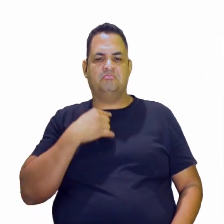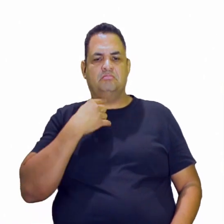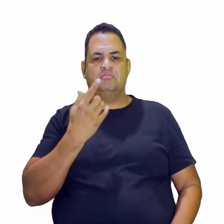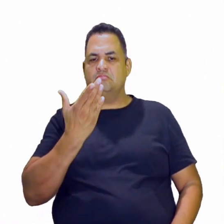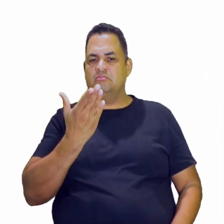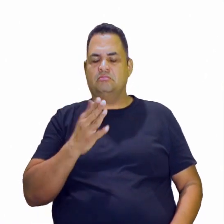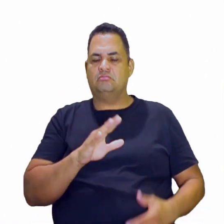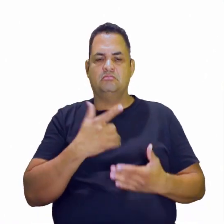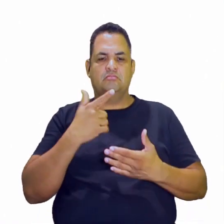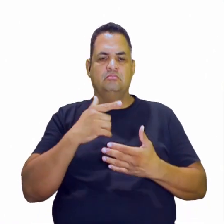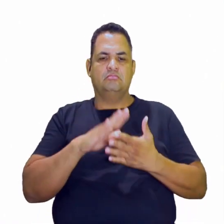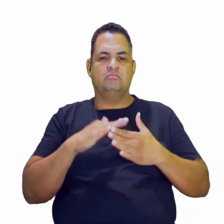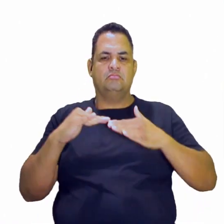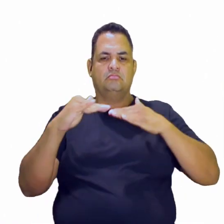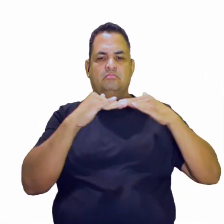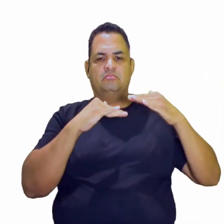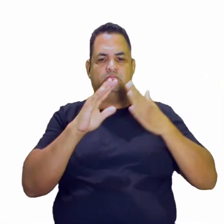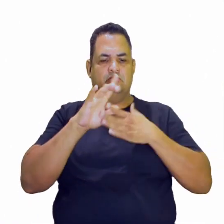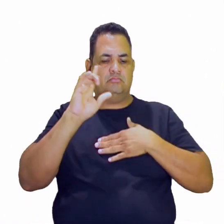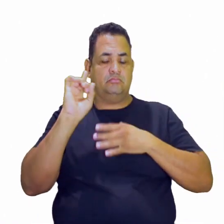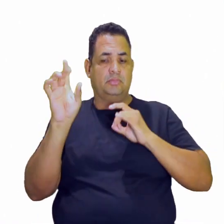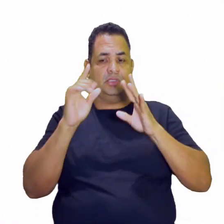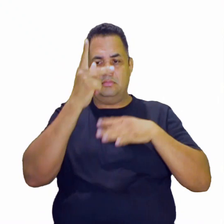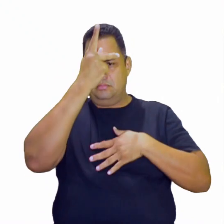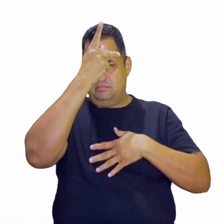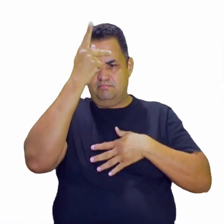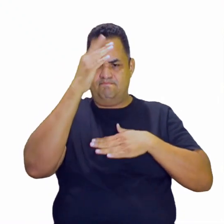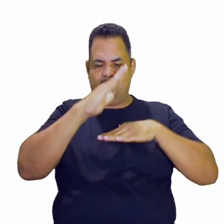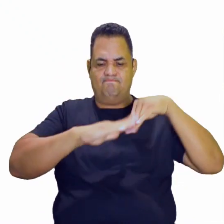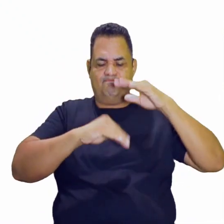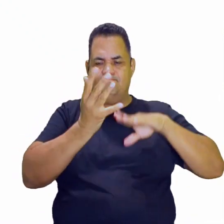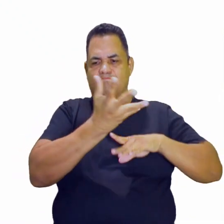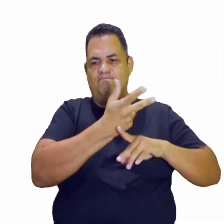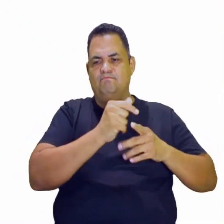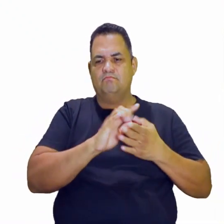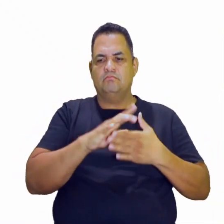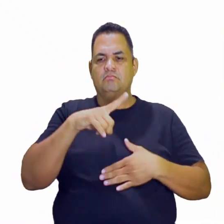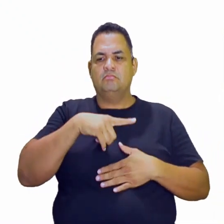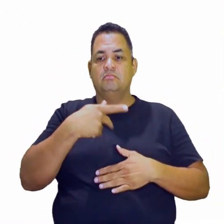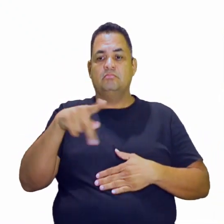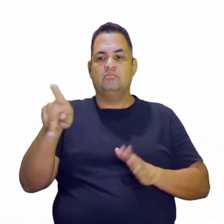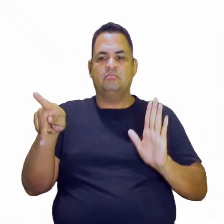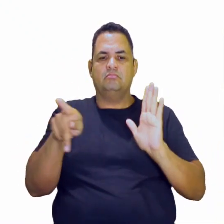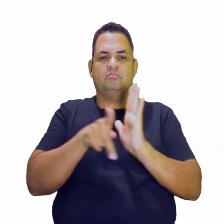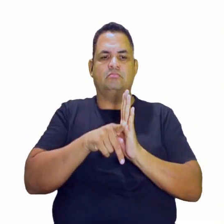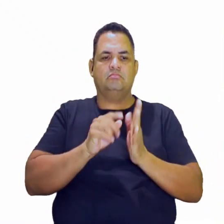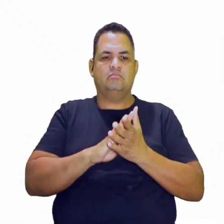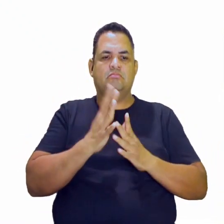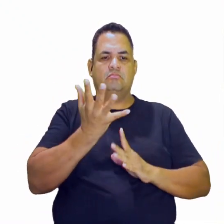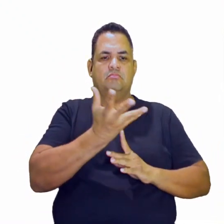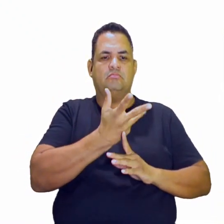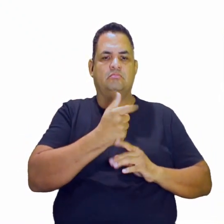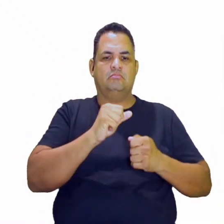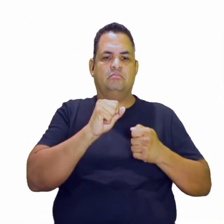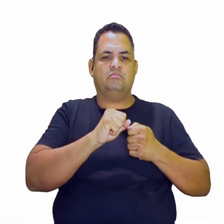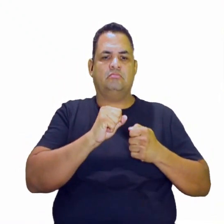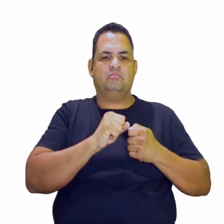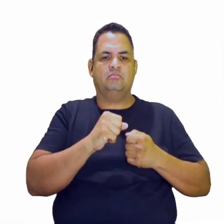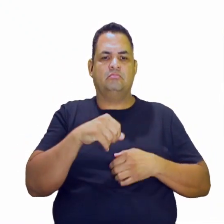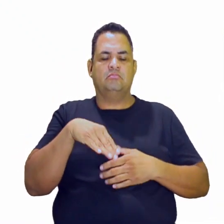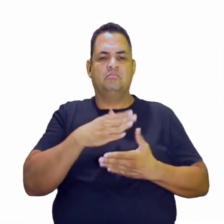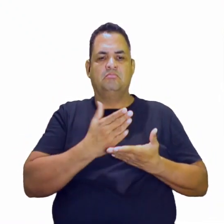padrão de criatividade. Cada um tem a sua. Então, ele não segue nenhum padrão. A arte é feita somente, essa